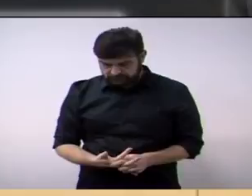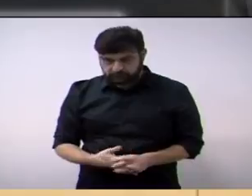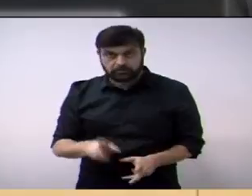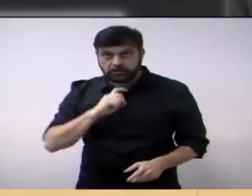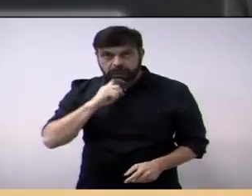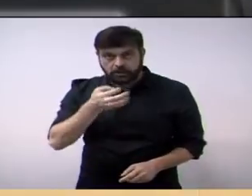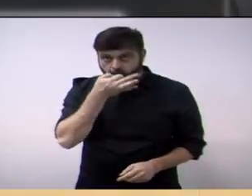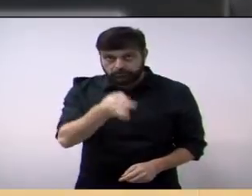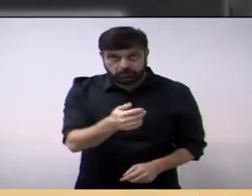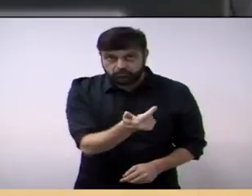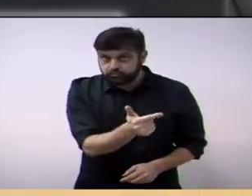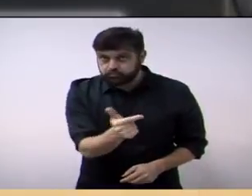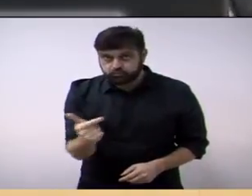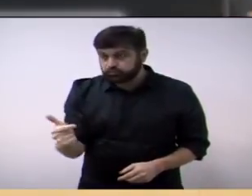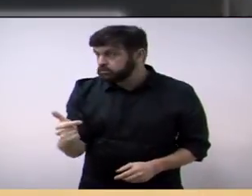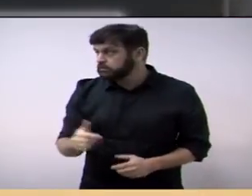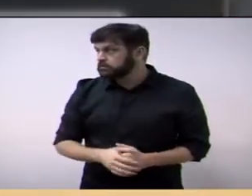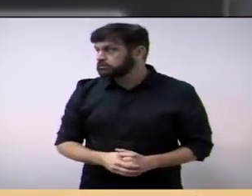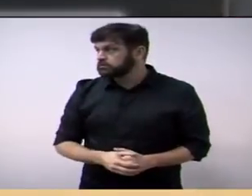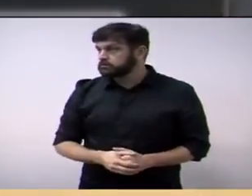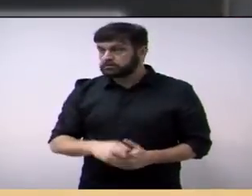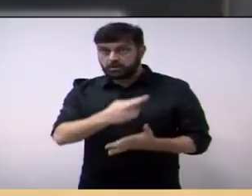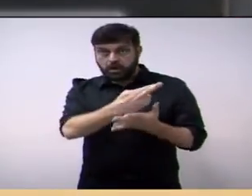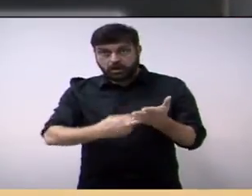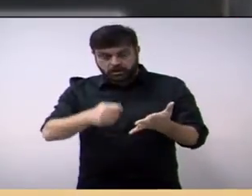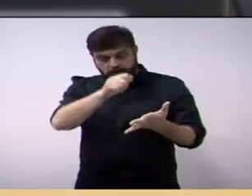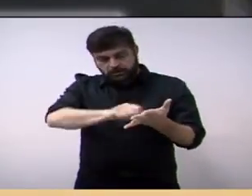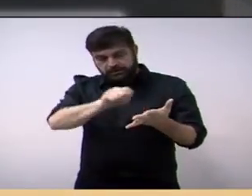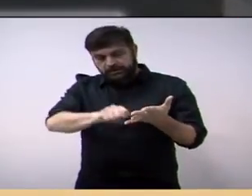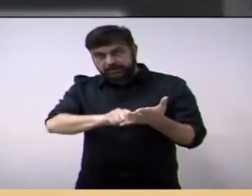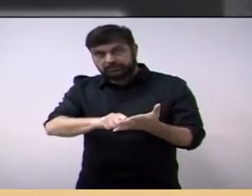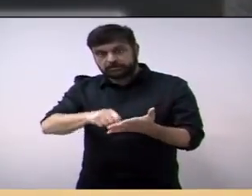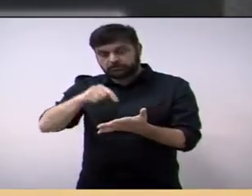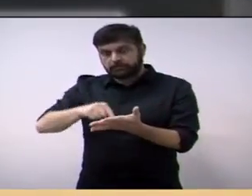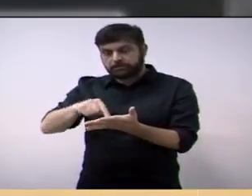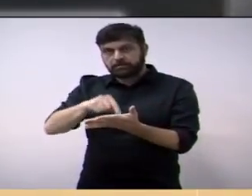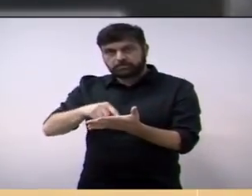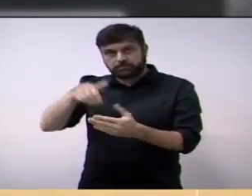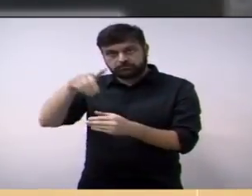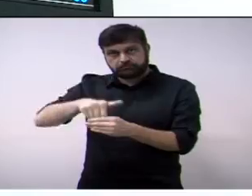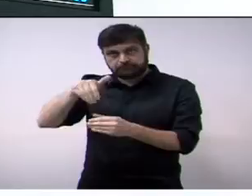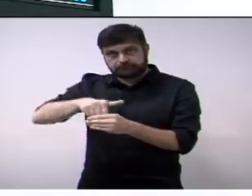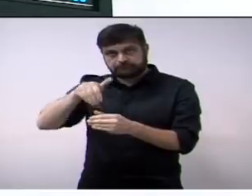Ninguém mais querendo fazer uso da palavra, os requerimentos estão em votação.